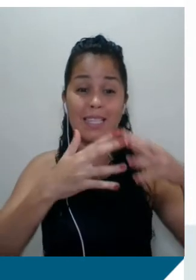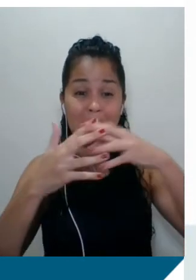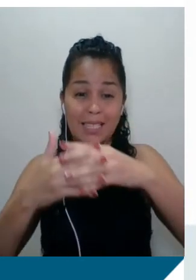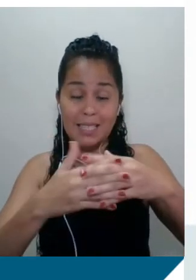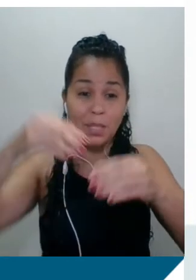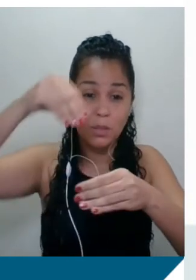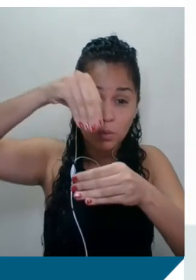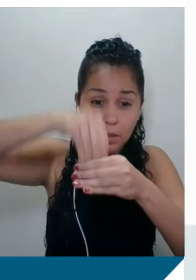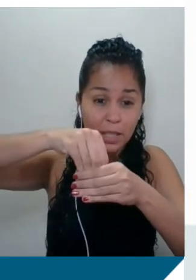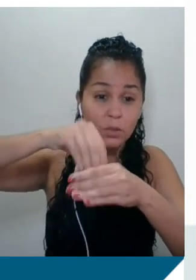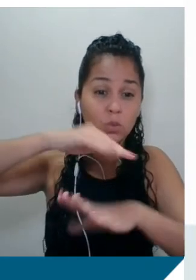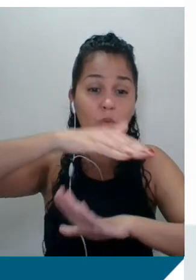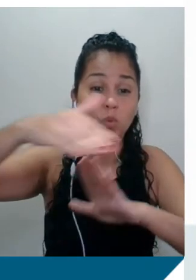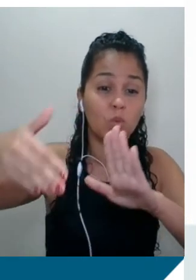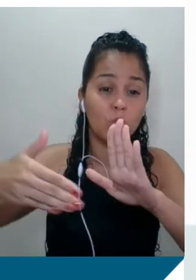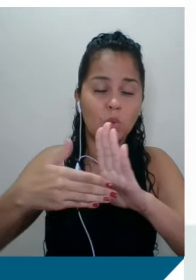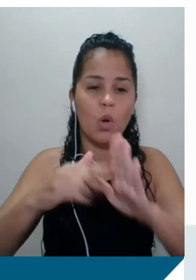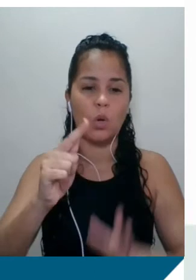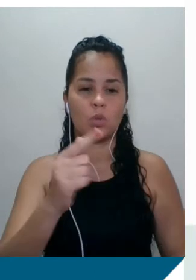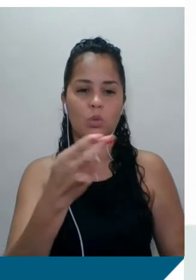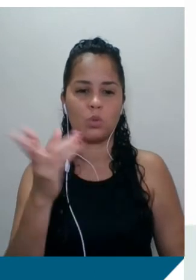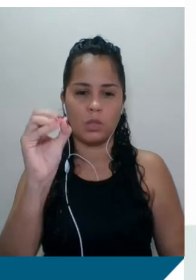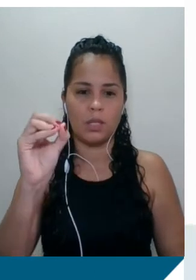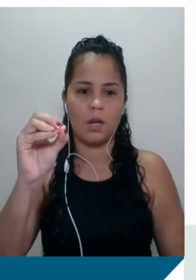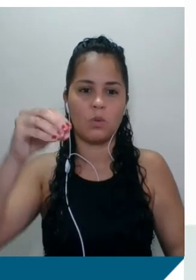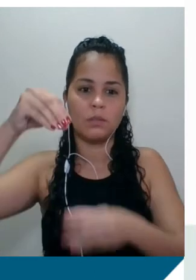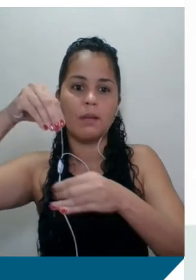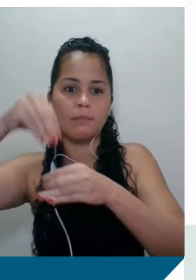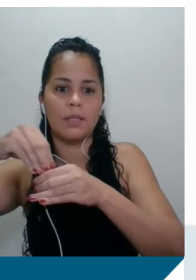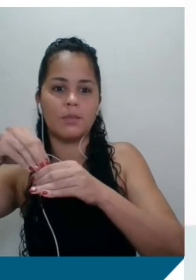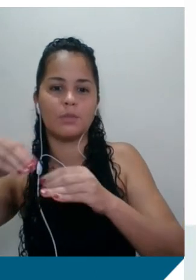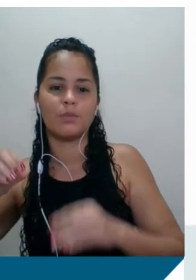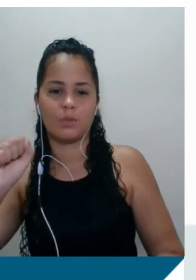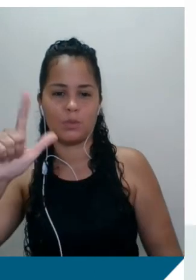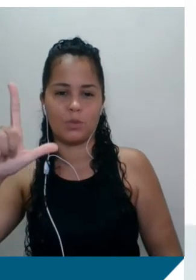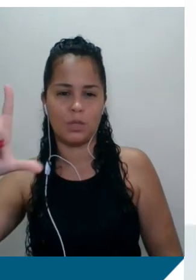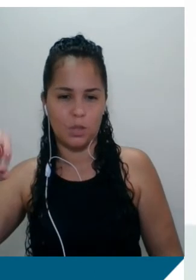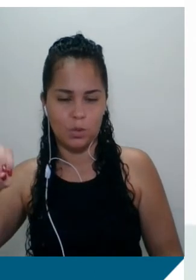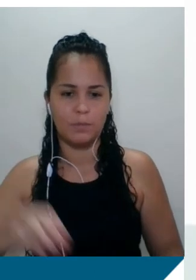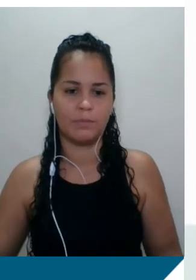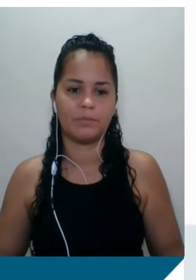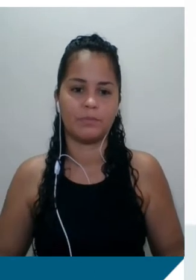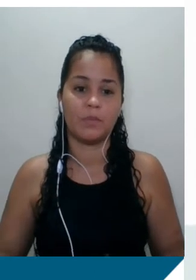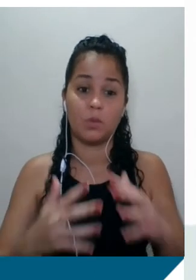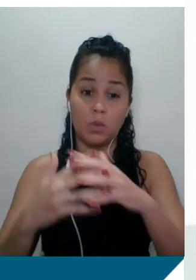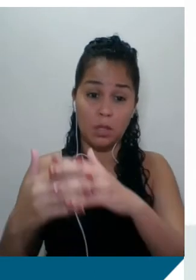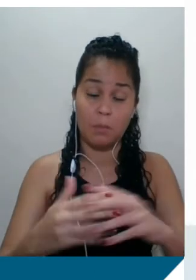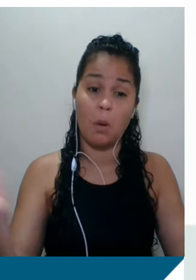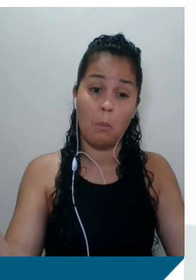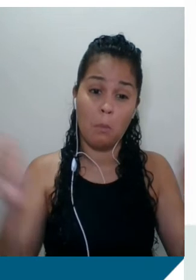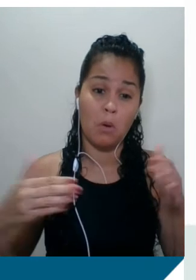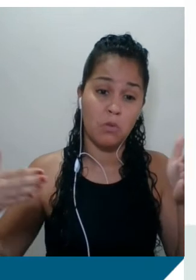vai fazer para transportar todo esse grão, todos esses grãos que estão no silo. Beleza? Então, ele tem